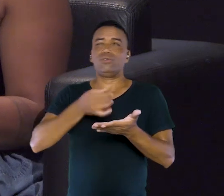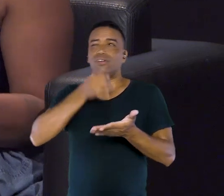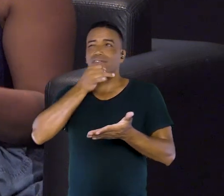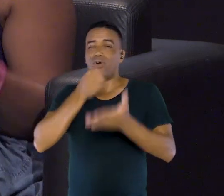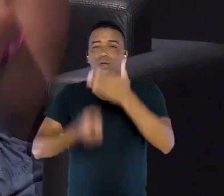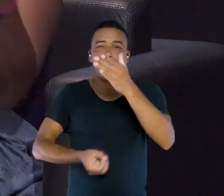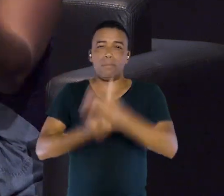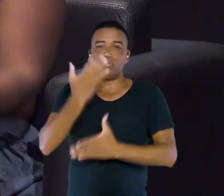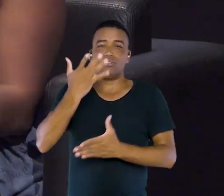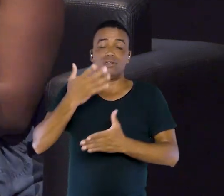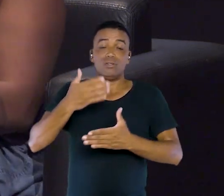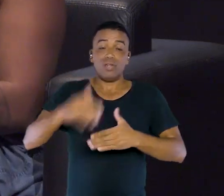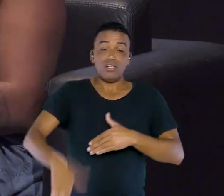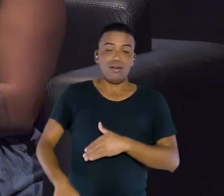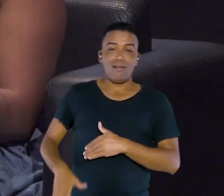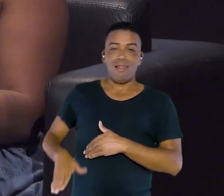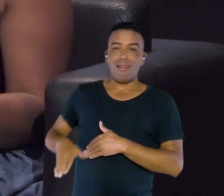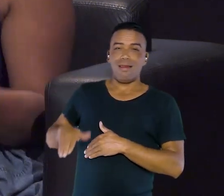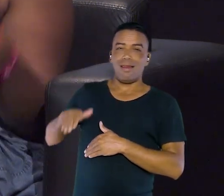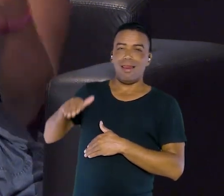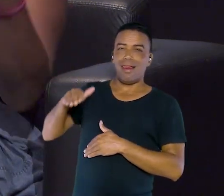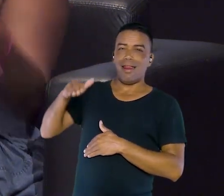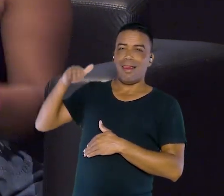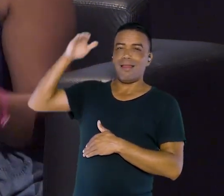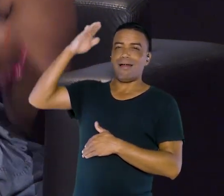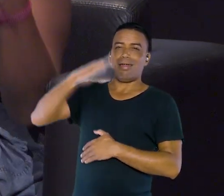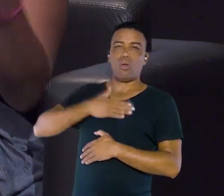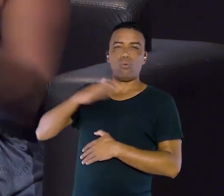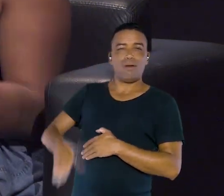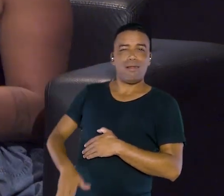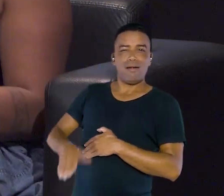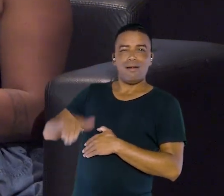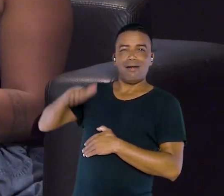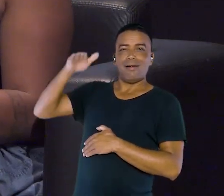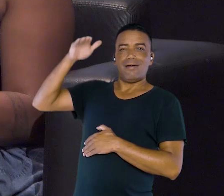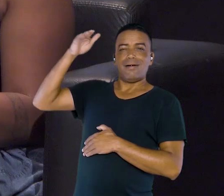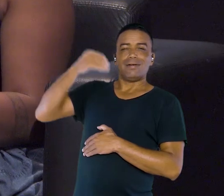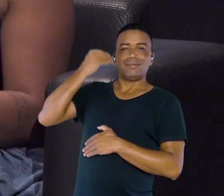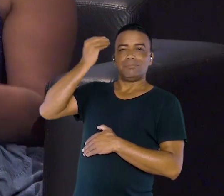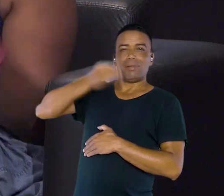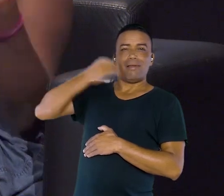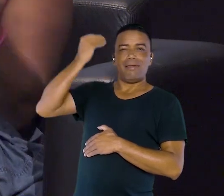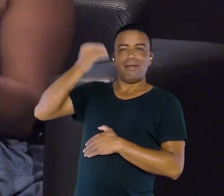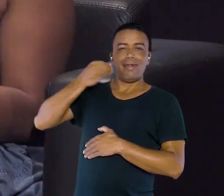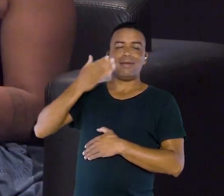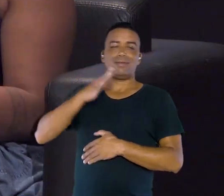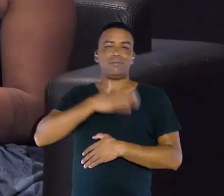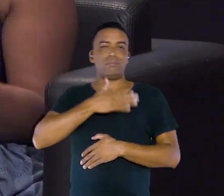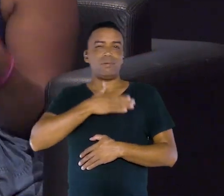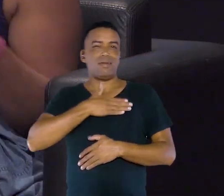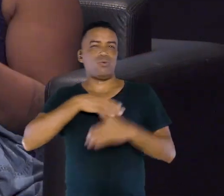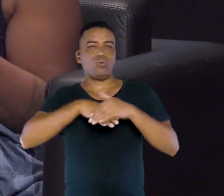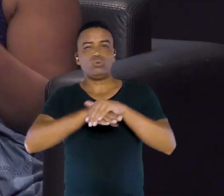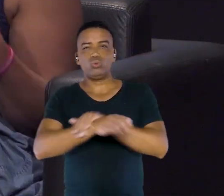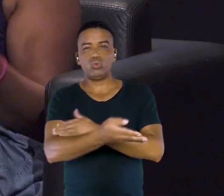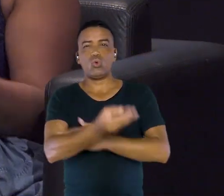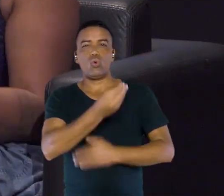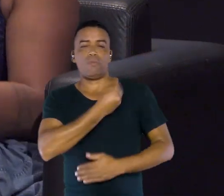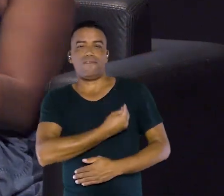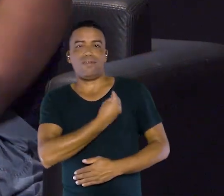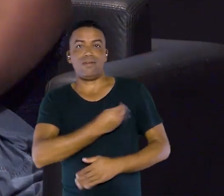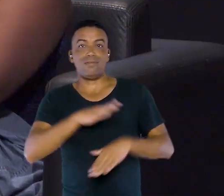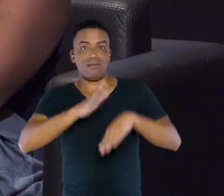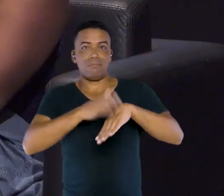gestado desde que eu nasci, é uma vivência, um cotidiano meu, uma vida que